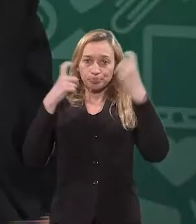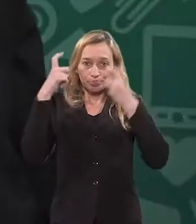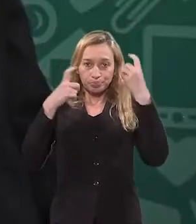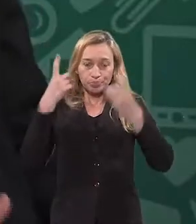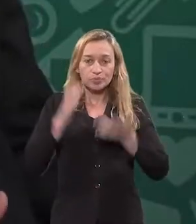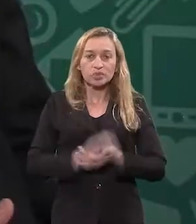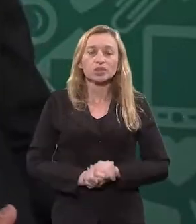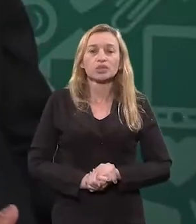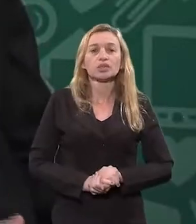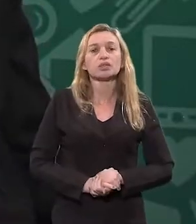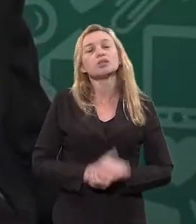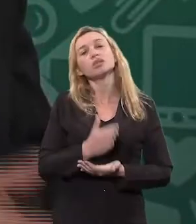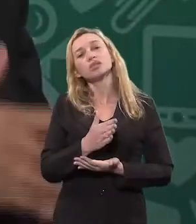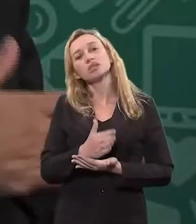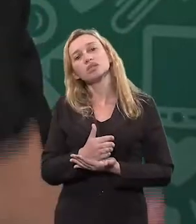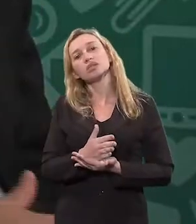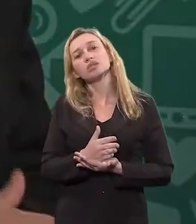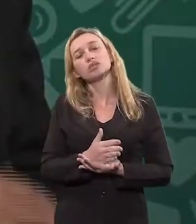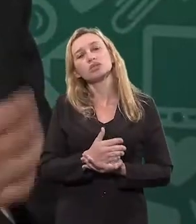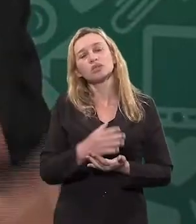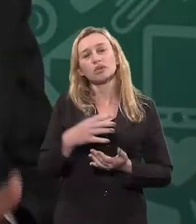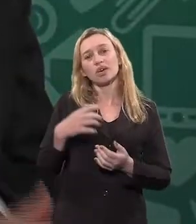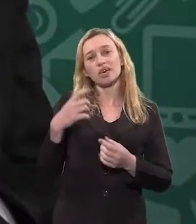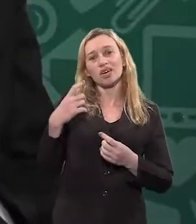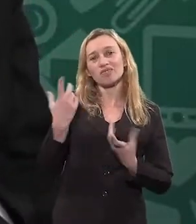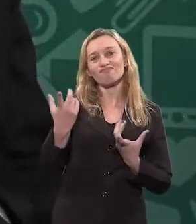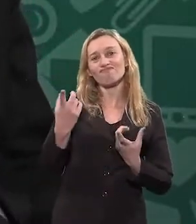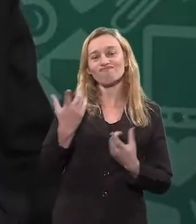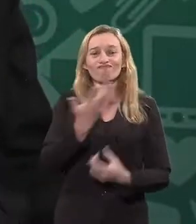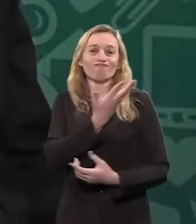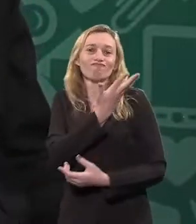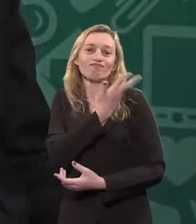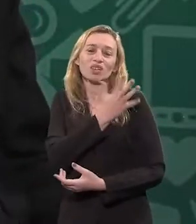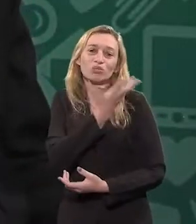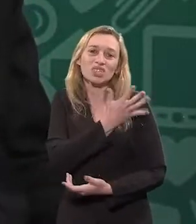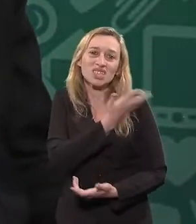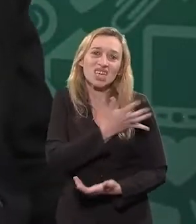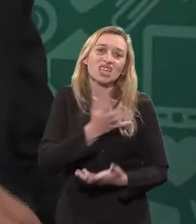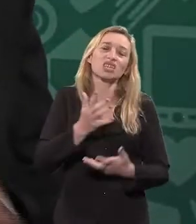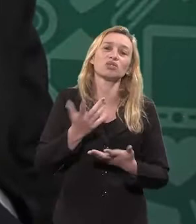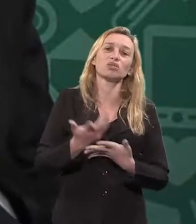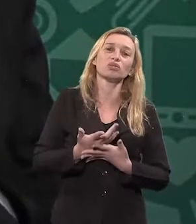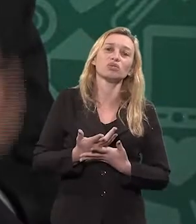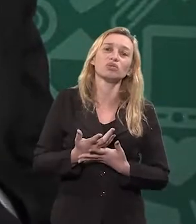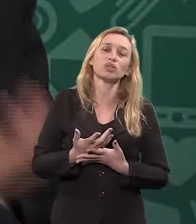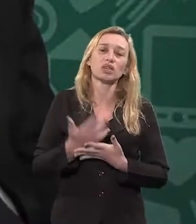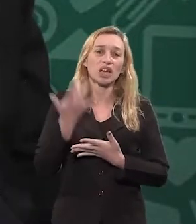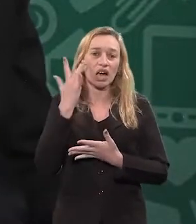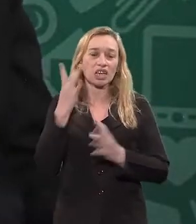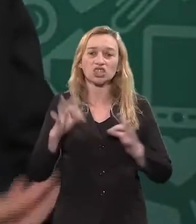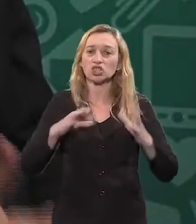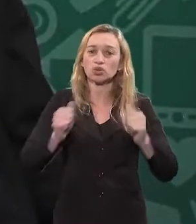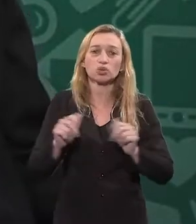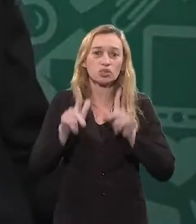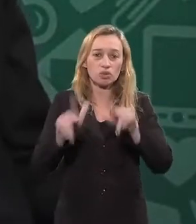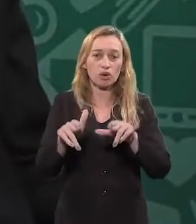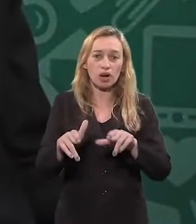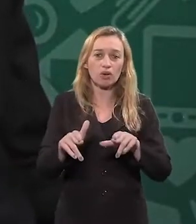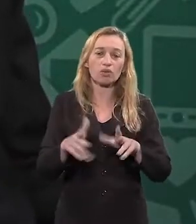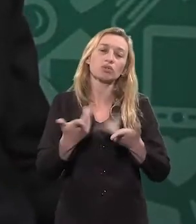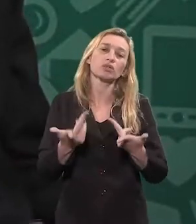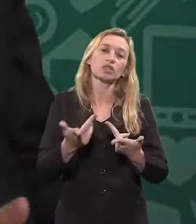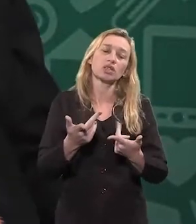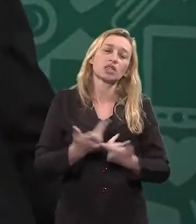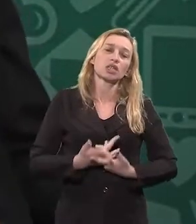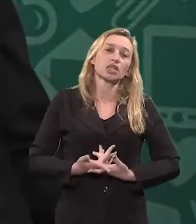bastante preocupante, né? Ele parte de generalização, parte de preconceito e acaba ajudando a pintar uma imagem da pessoa em situação de rua